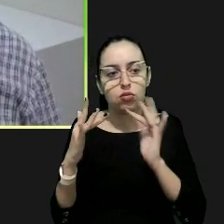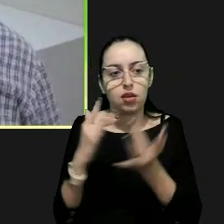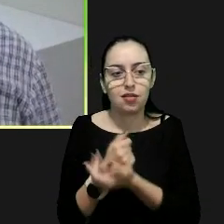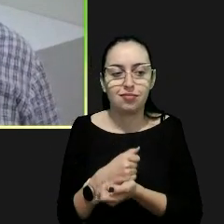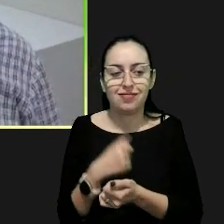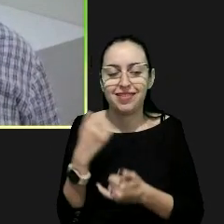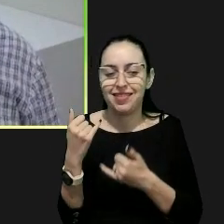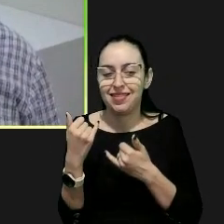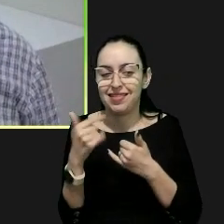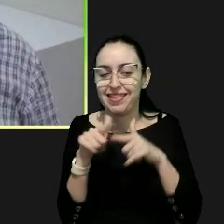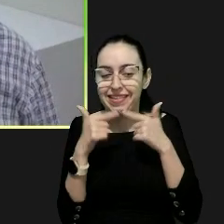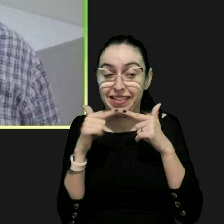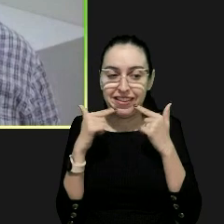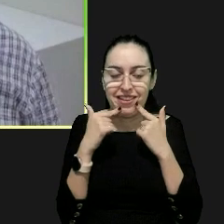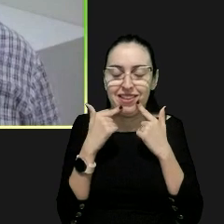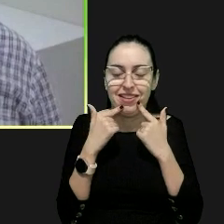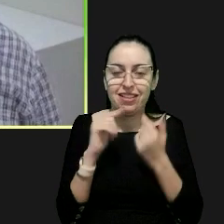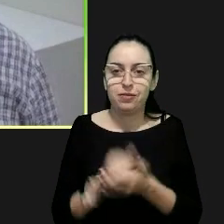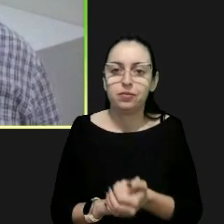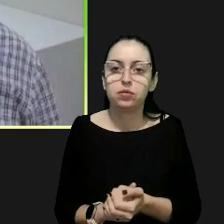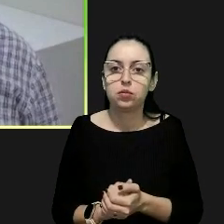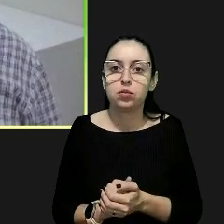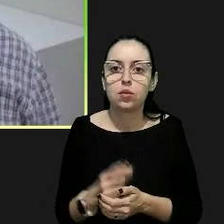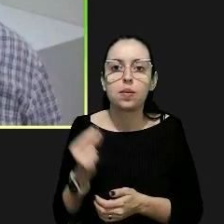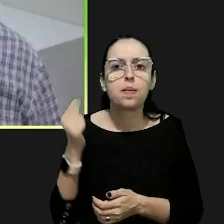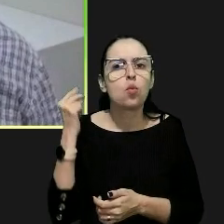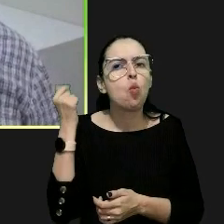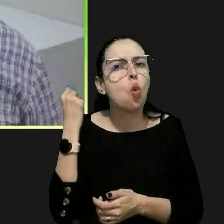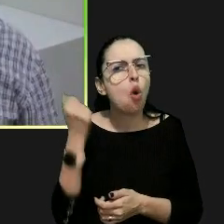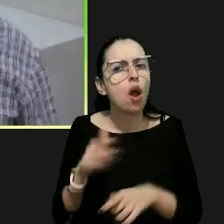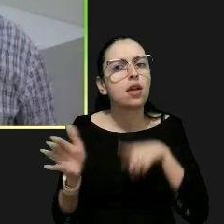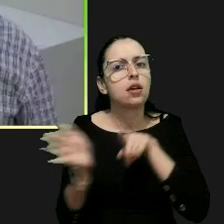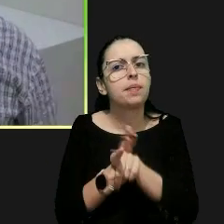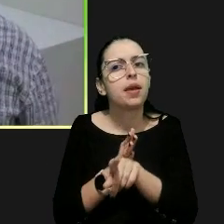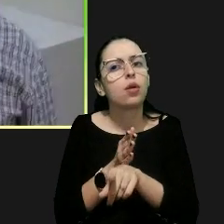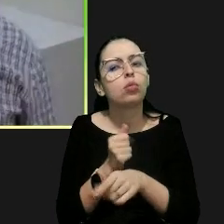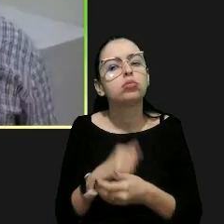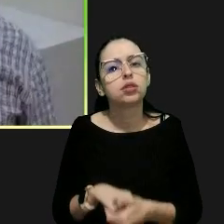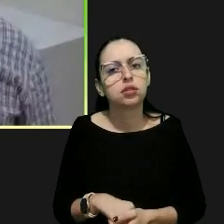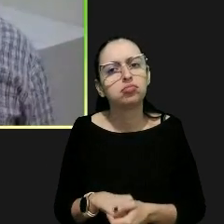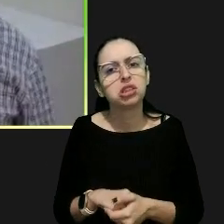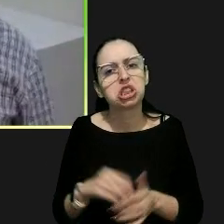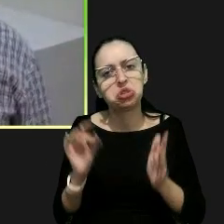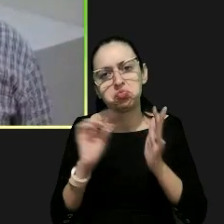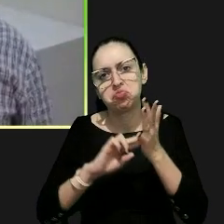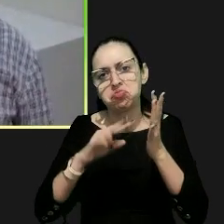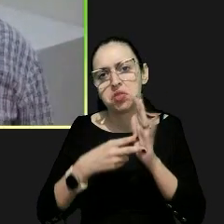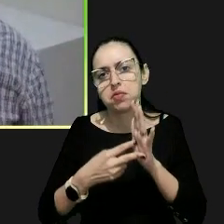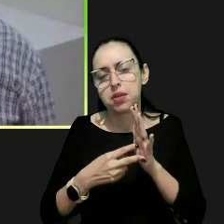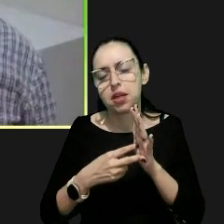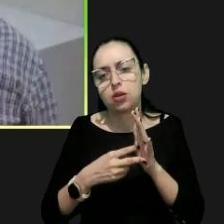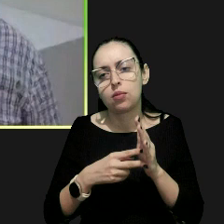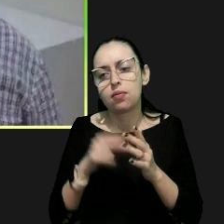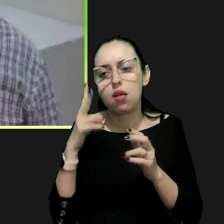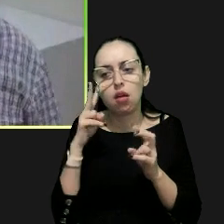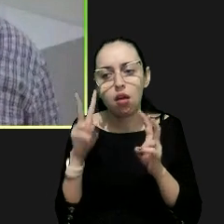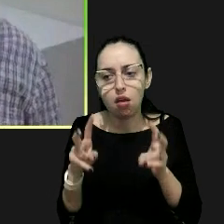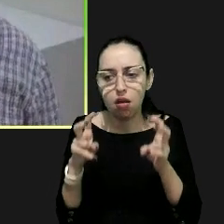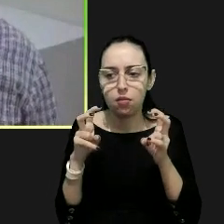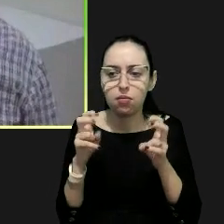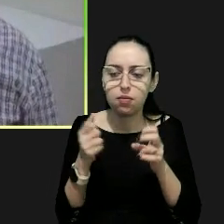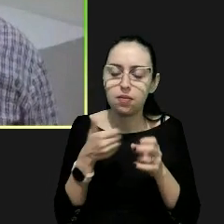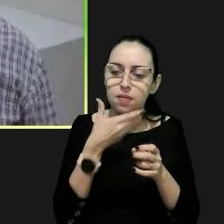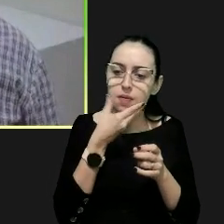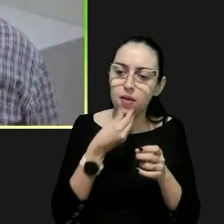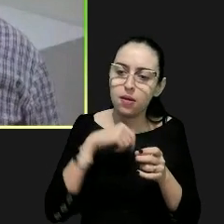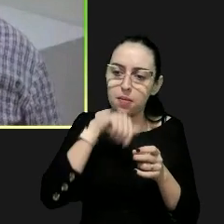que eu sigo nas redes sociais, que eu acho muito engraçado ele. E muitas perguntas que chegam para ele são nesse